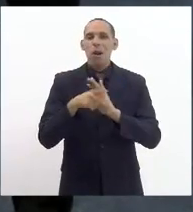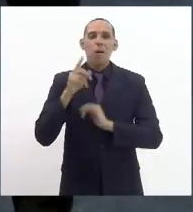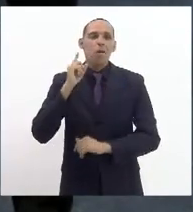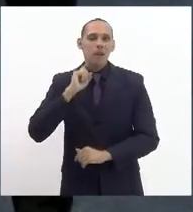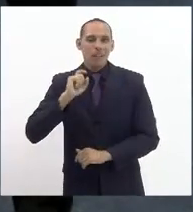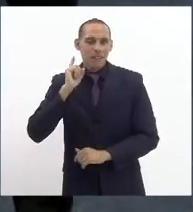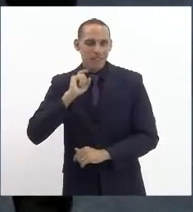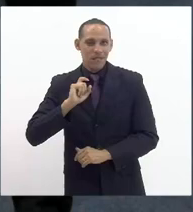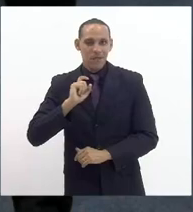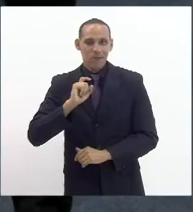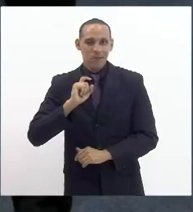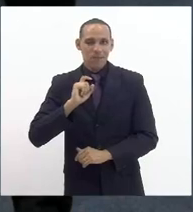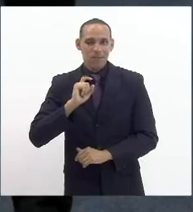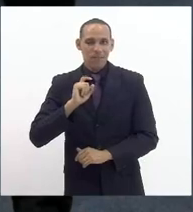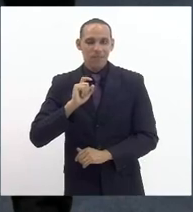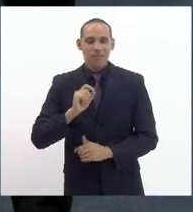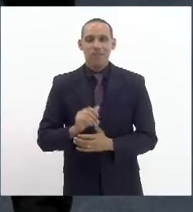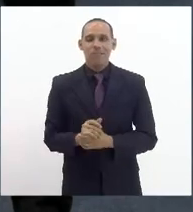Gerais.